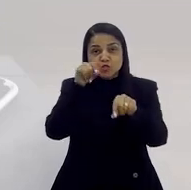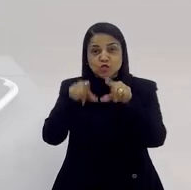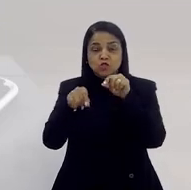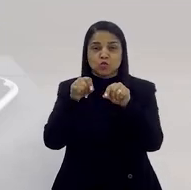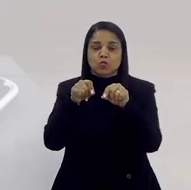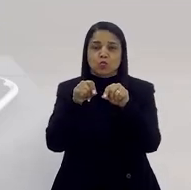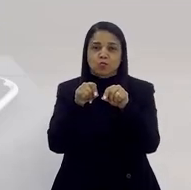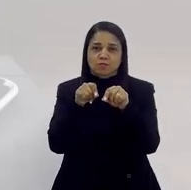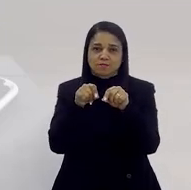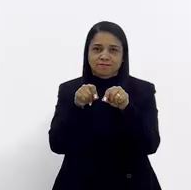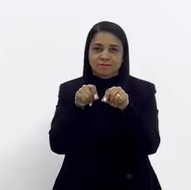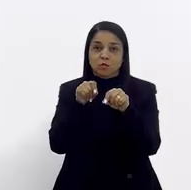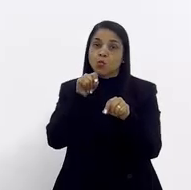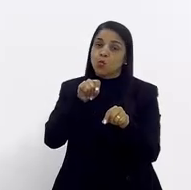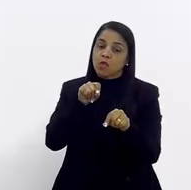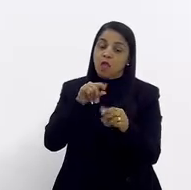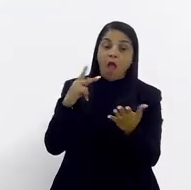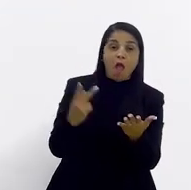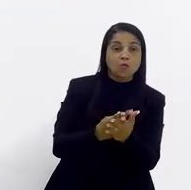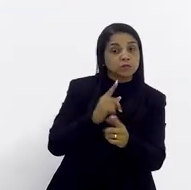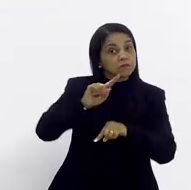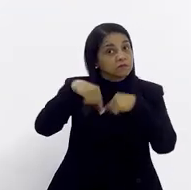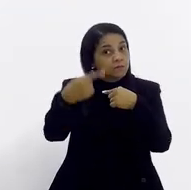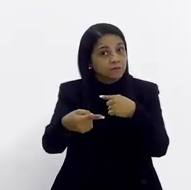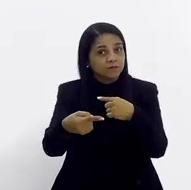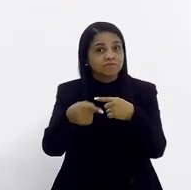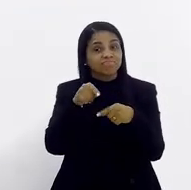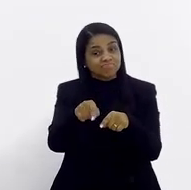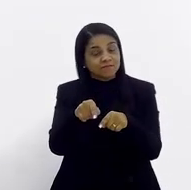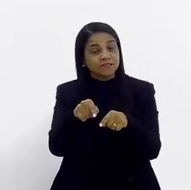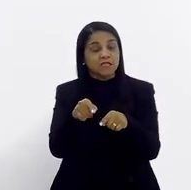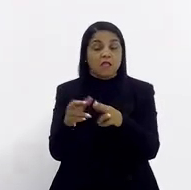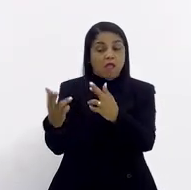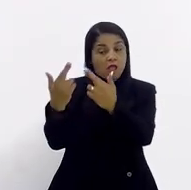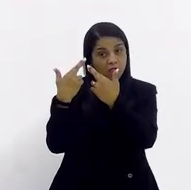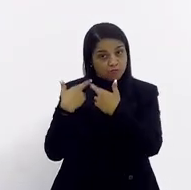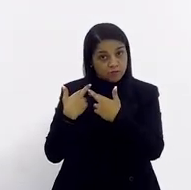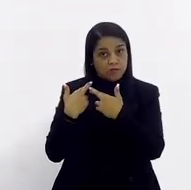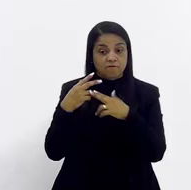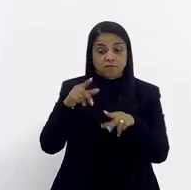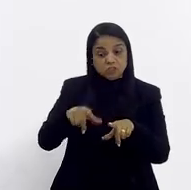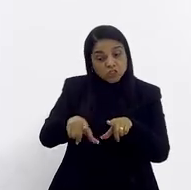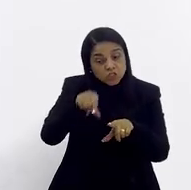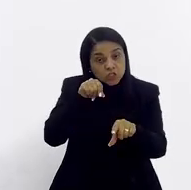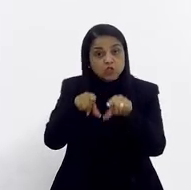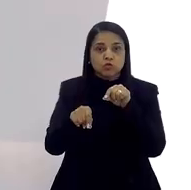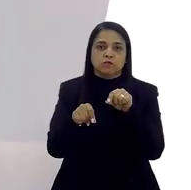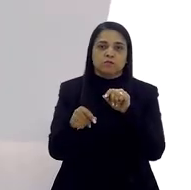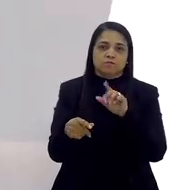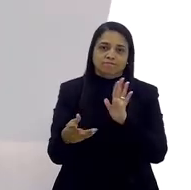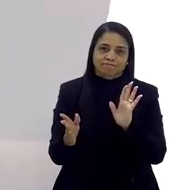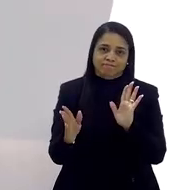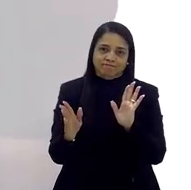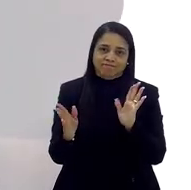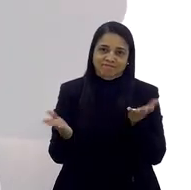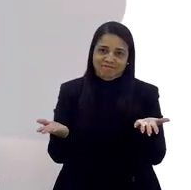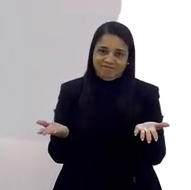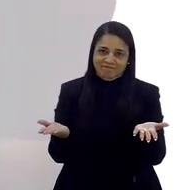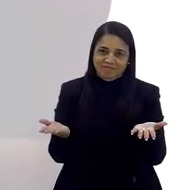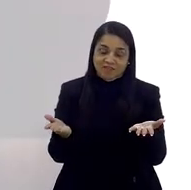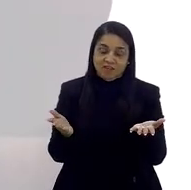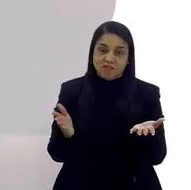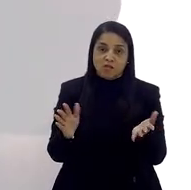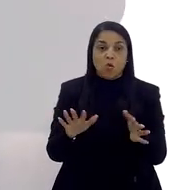já não pode dizer para que ninguém é responsável pelo que você está passando você é responsável você escolheu aquilo então que